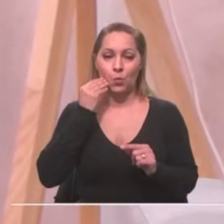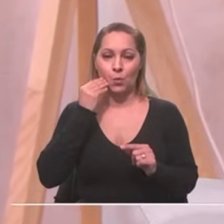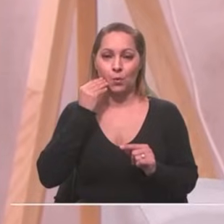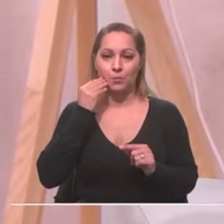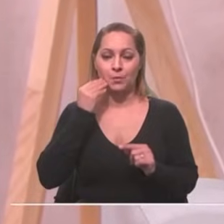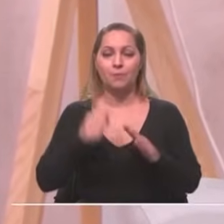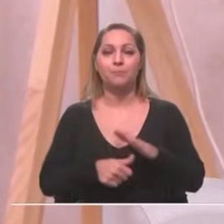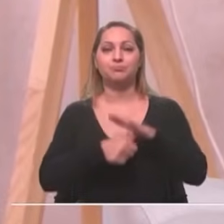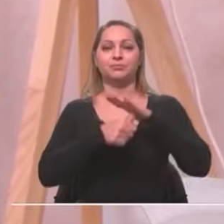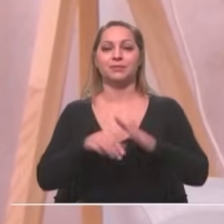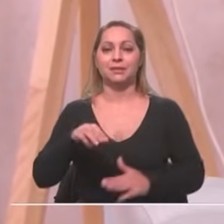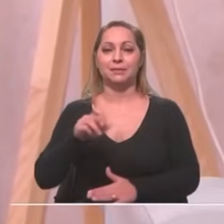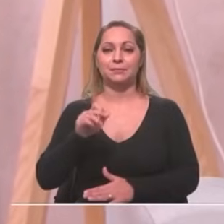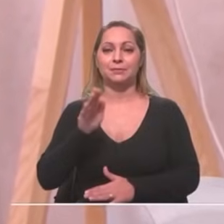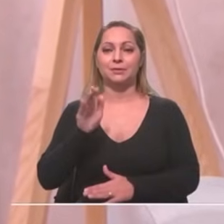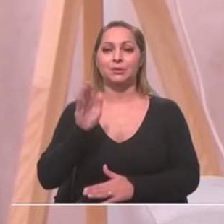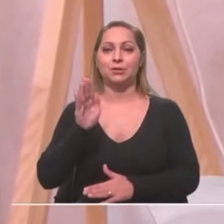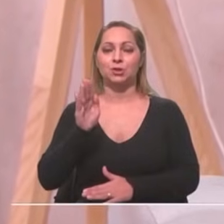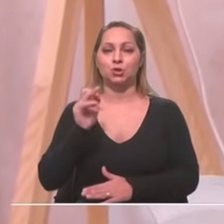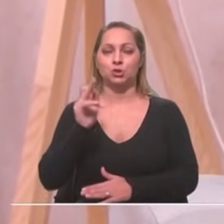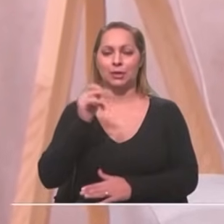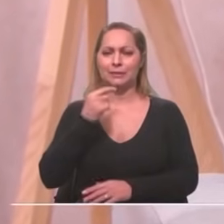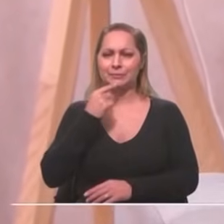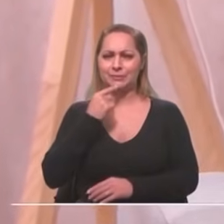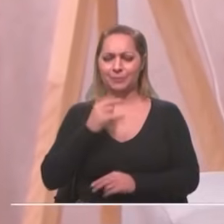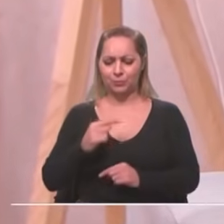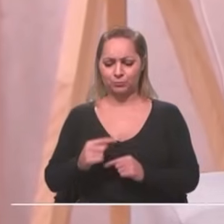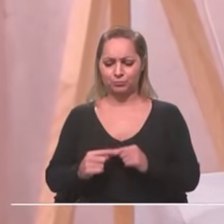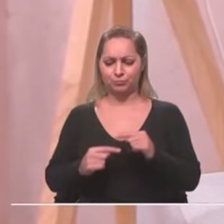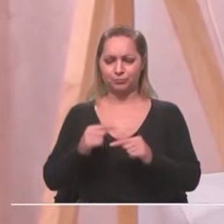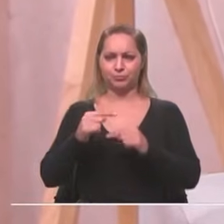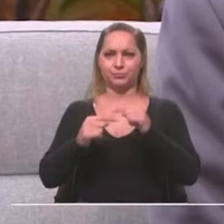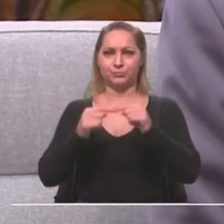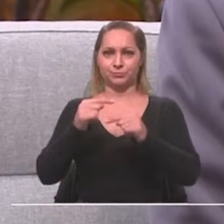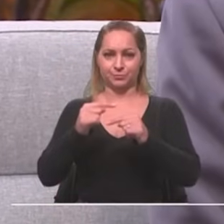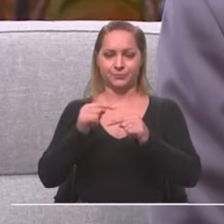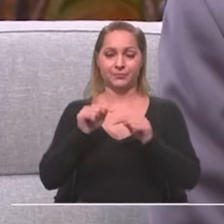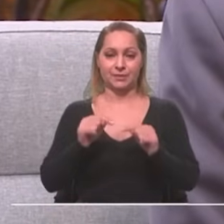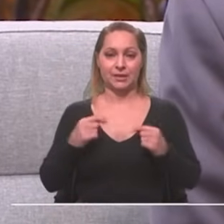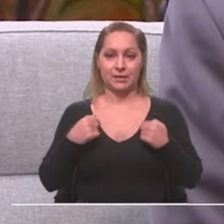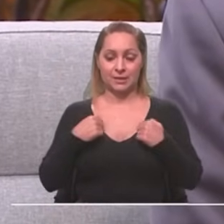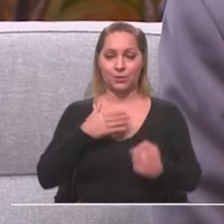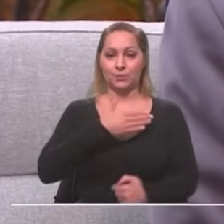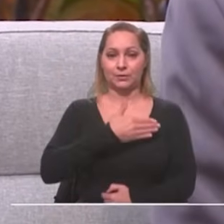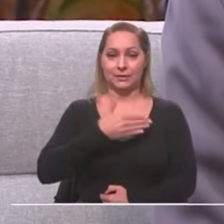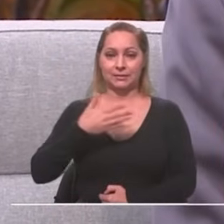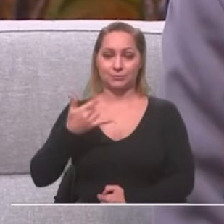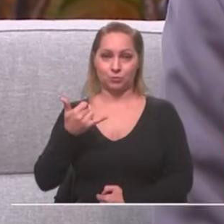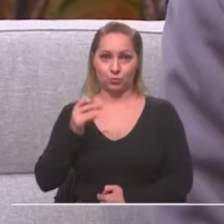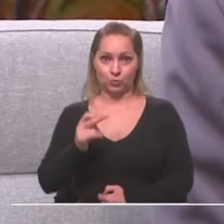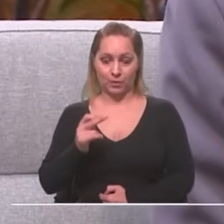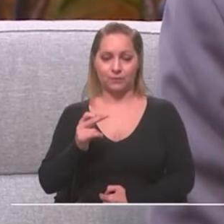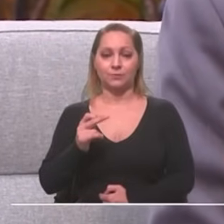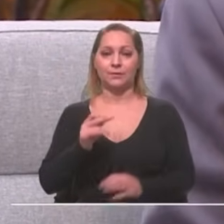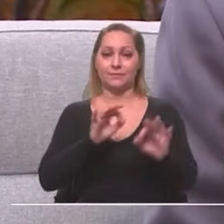Major? Para percebermos aqui um bocadinho o percurso na carreira. Então é assim, terminei o 12º ano